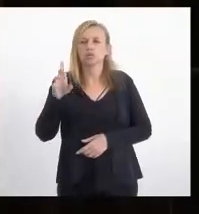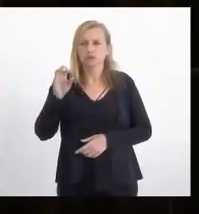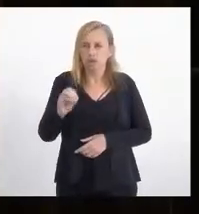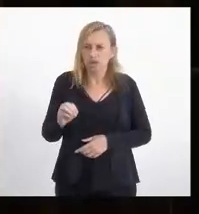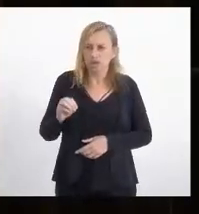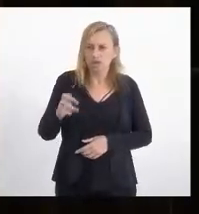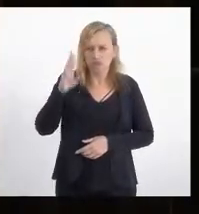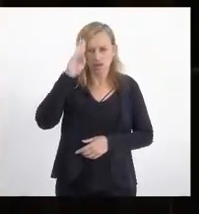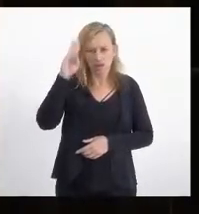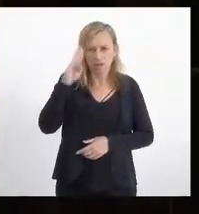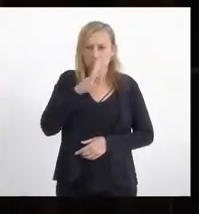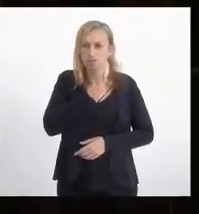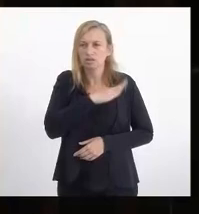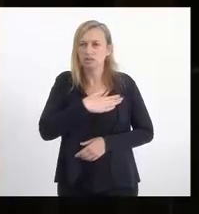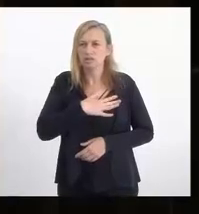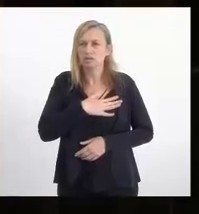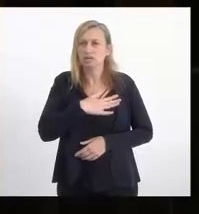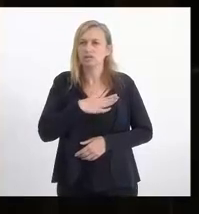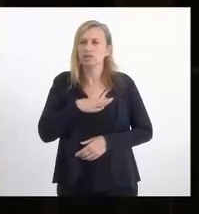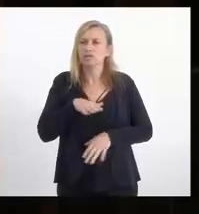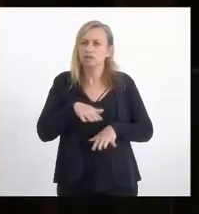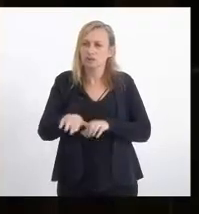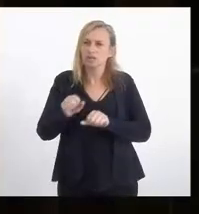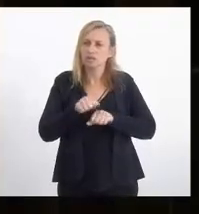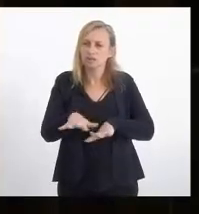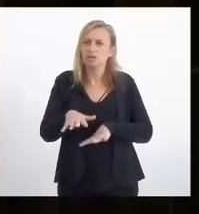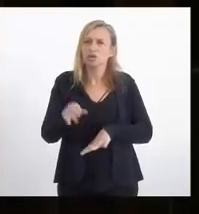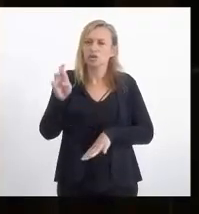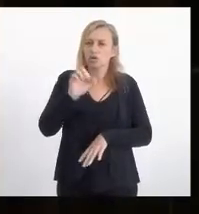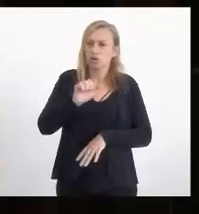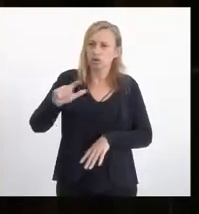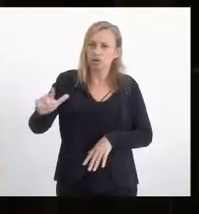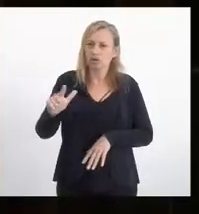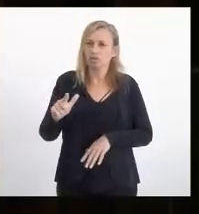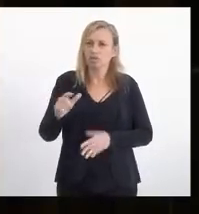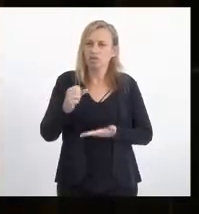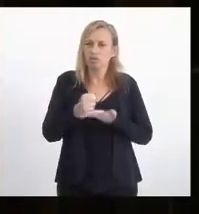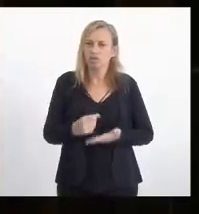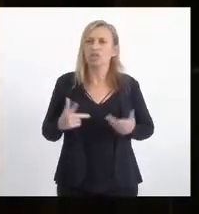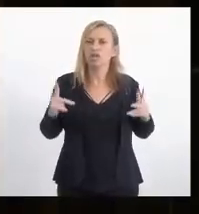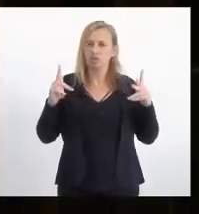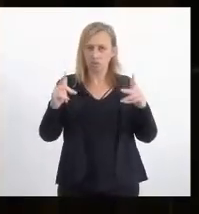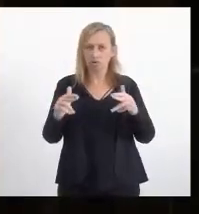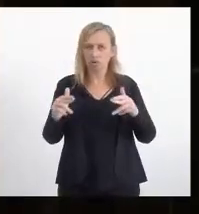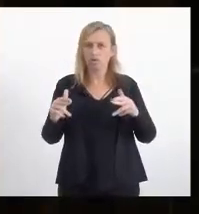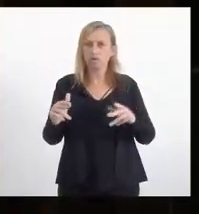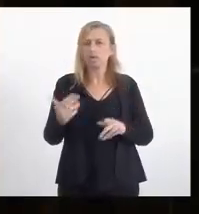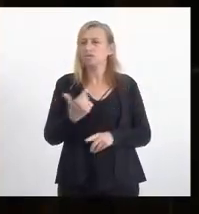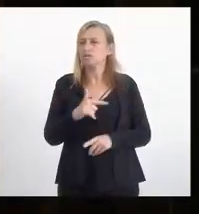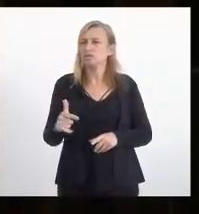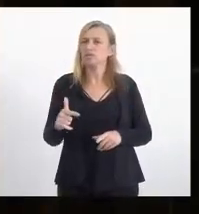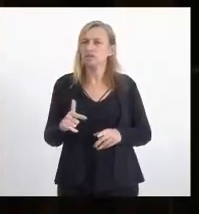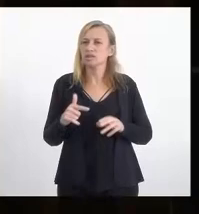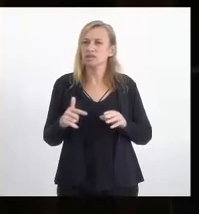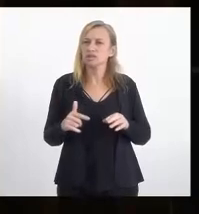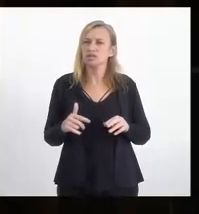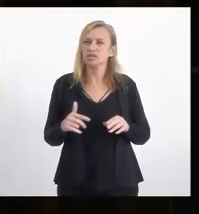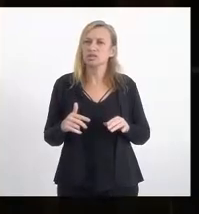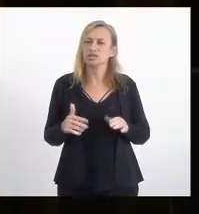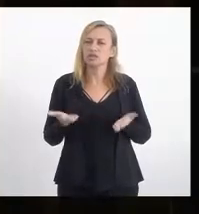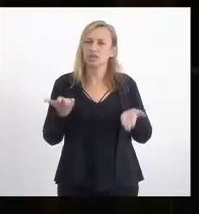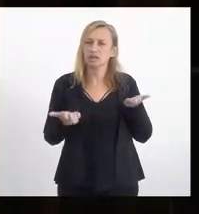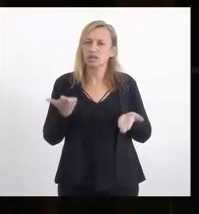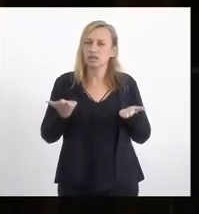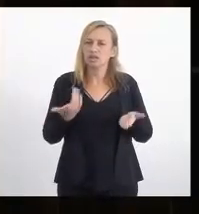após dele tem um beijo o peso EA voz do coronel tem o mesmo peso porque se não fosse assim nós não